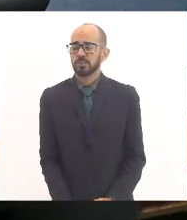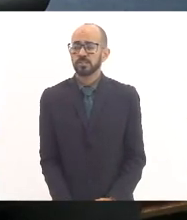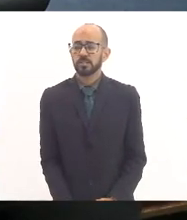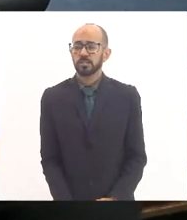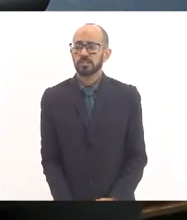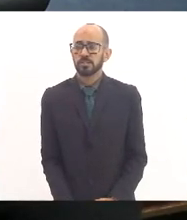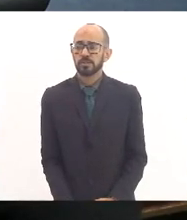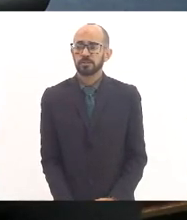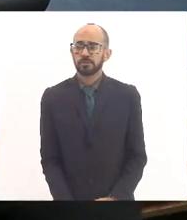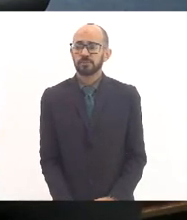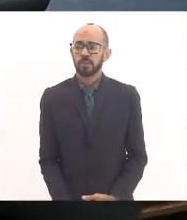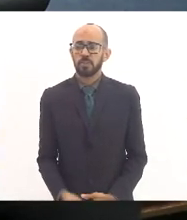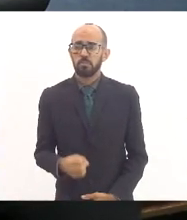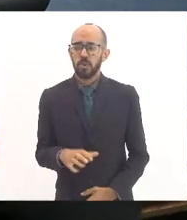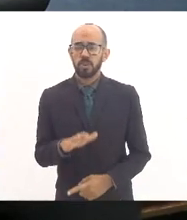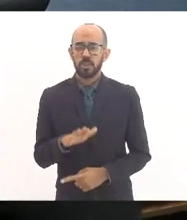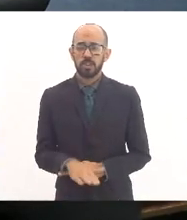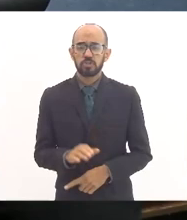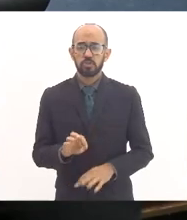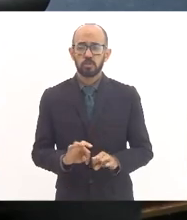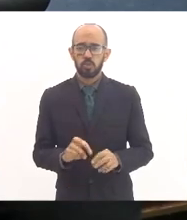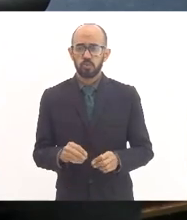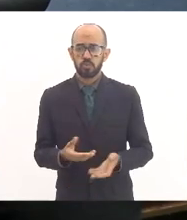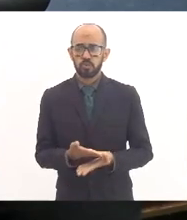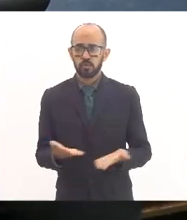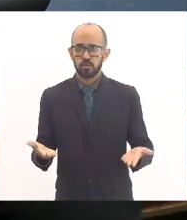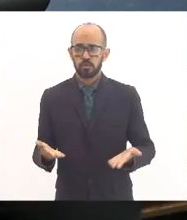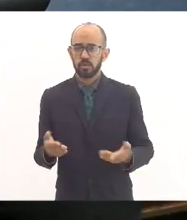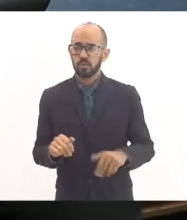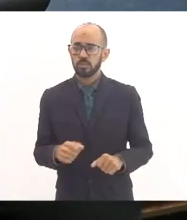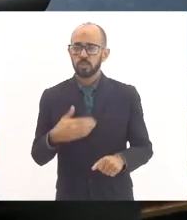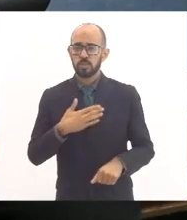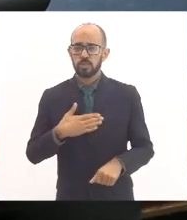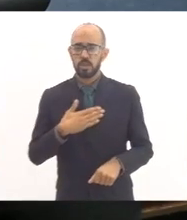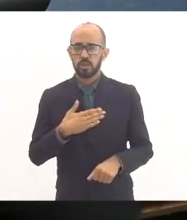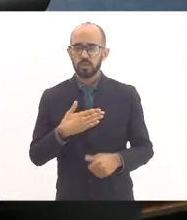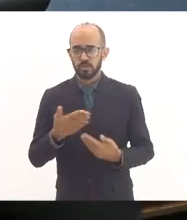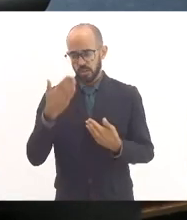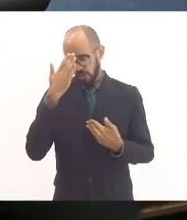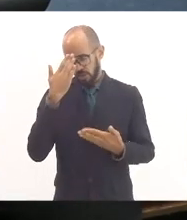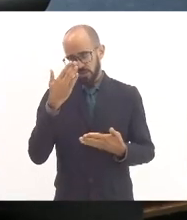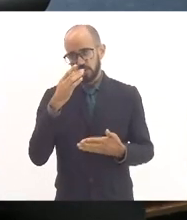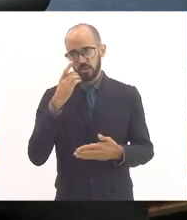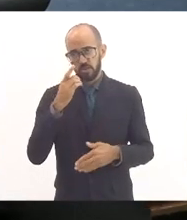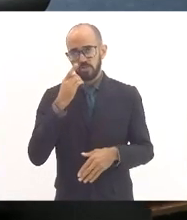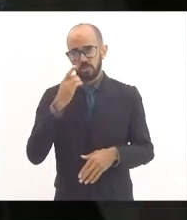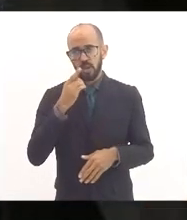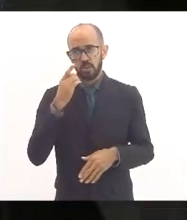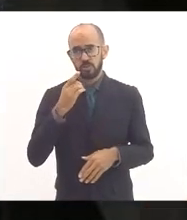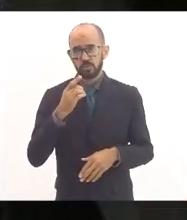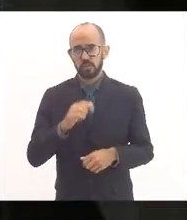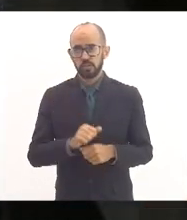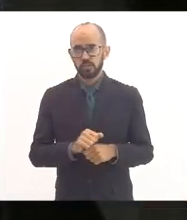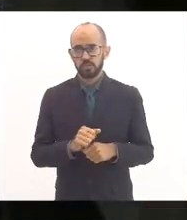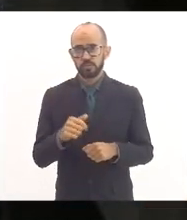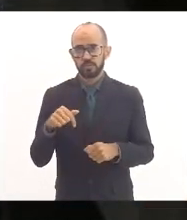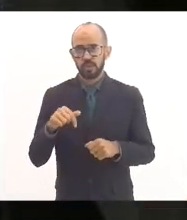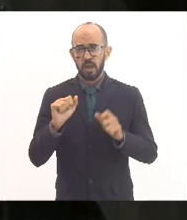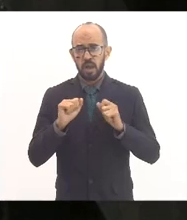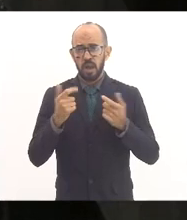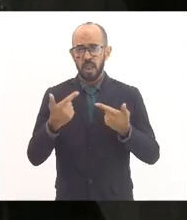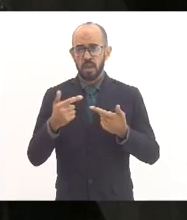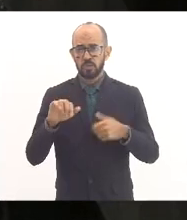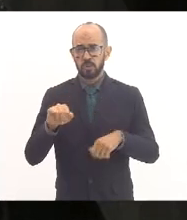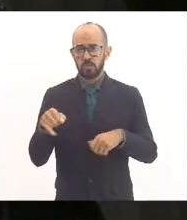Oi boa tarde a todos eu gostaria de agradecer aos deputados esta casa